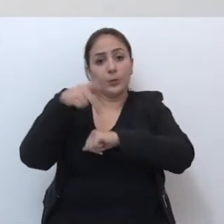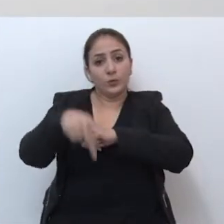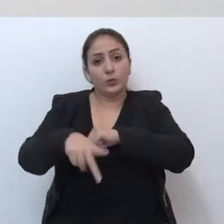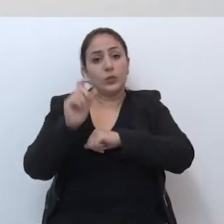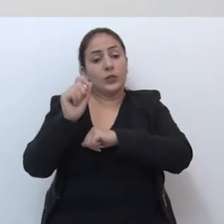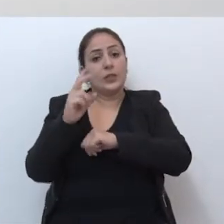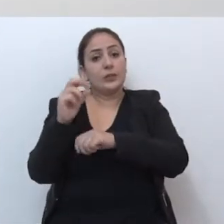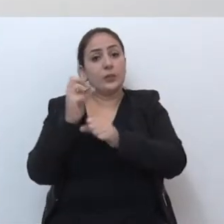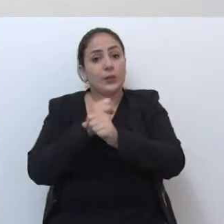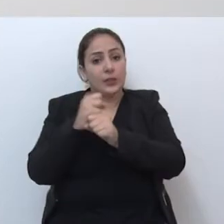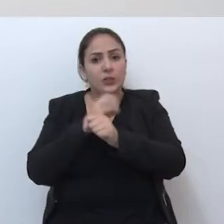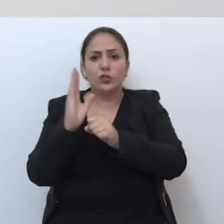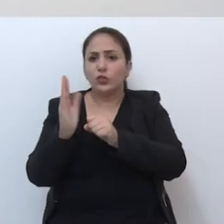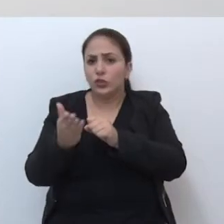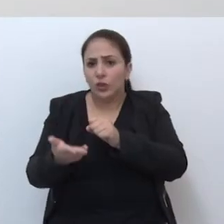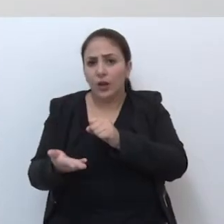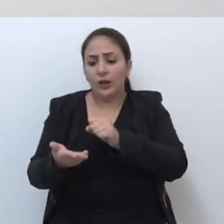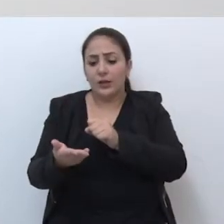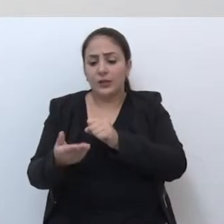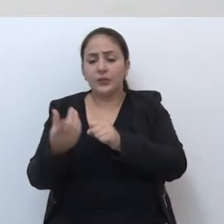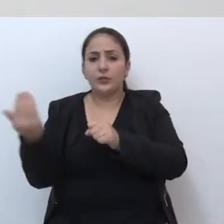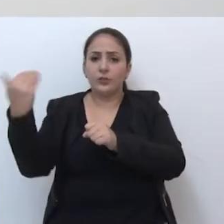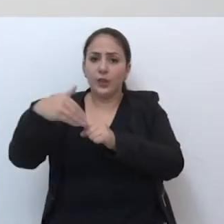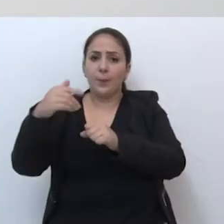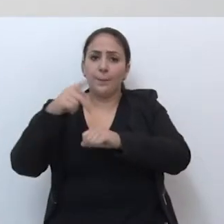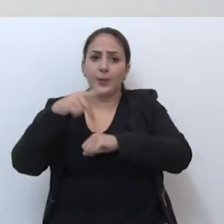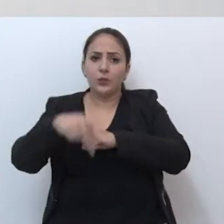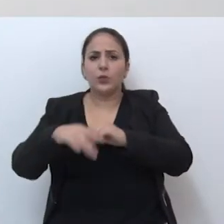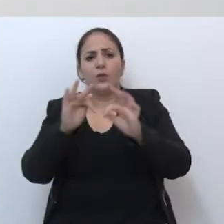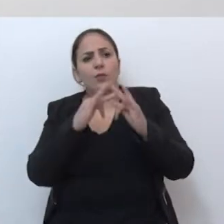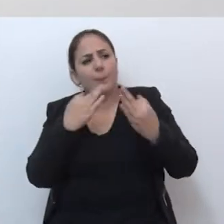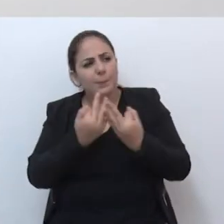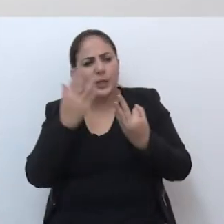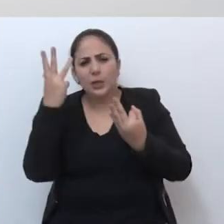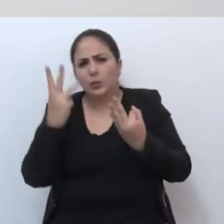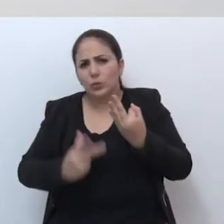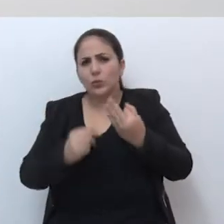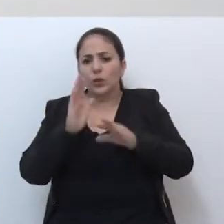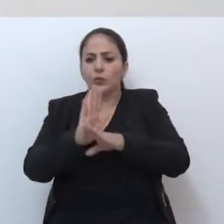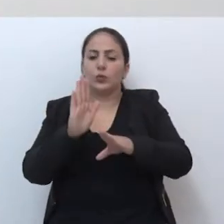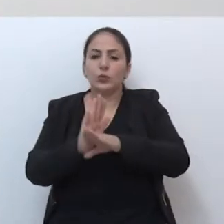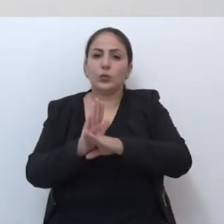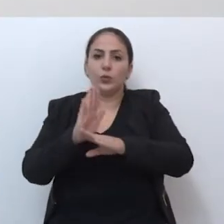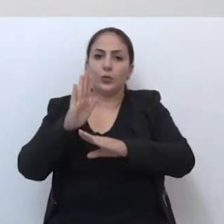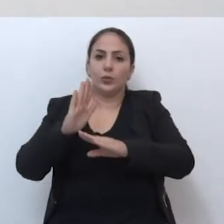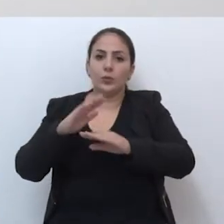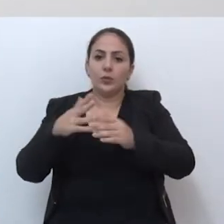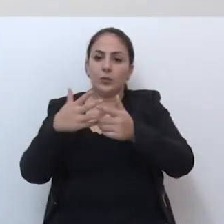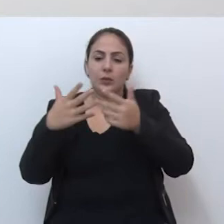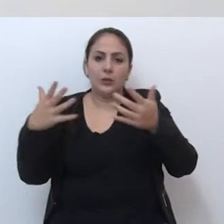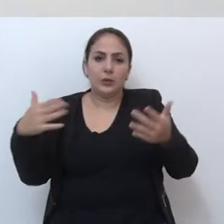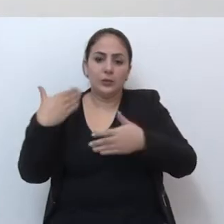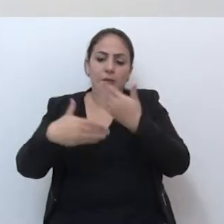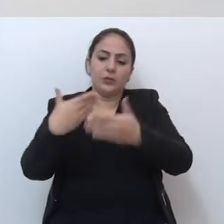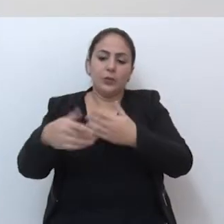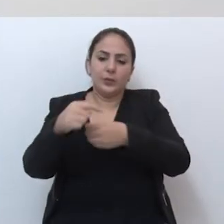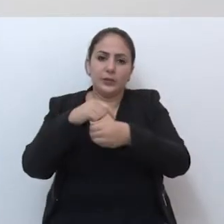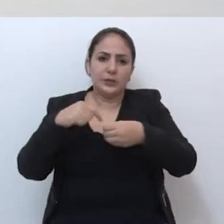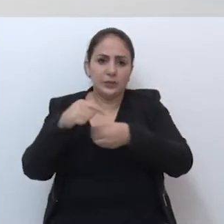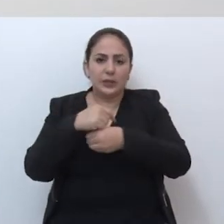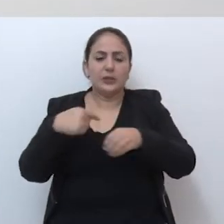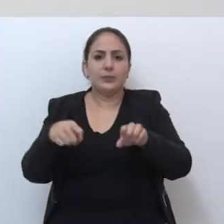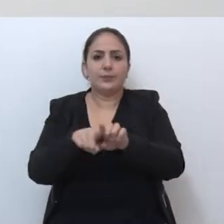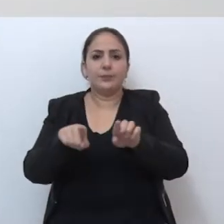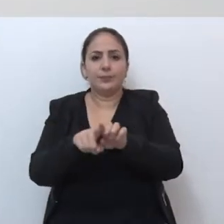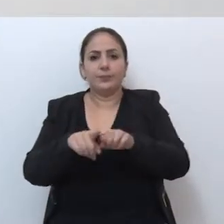Fundo, que há 50 anos veio para Passo Fundo, a família, enfim, ajudou a crescer a cidade, desenvolver a cidade, o